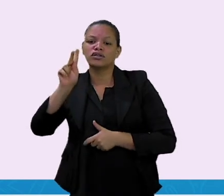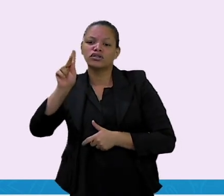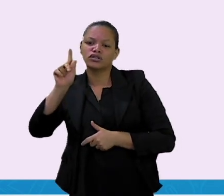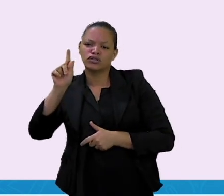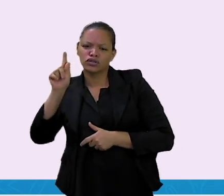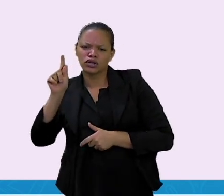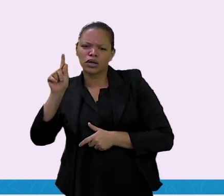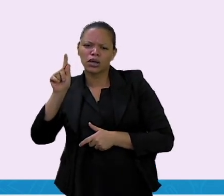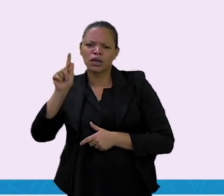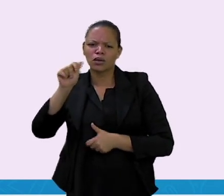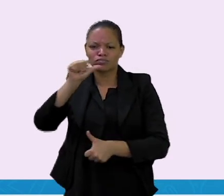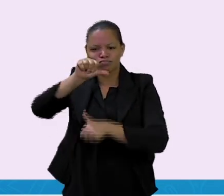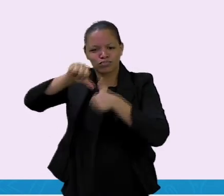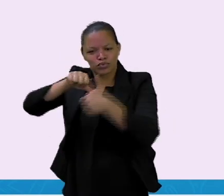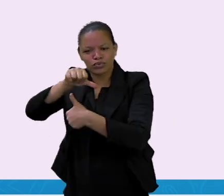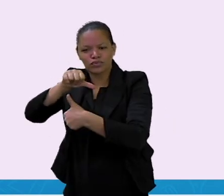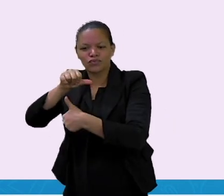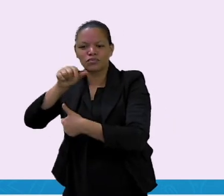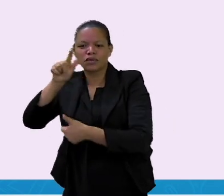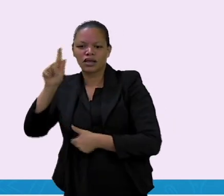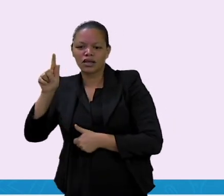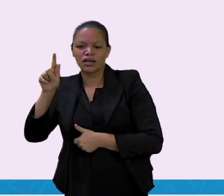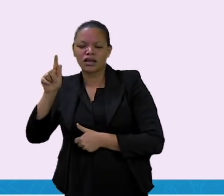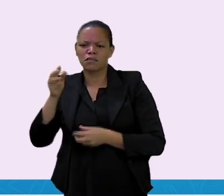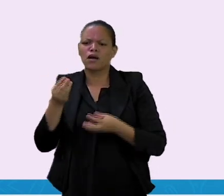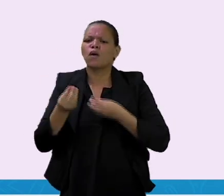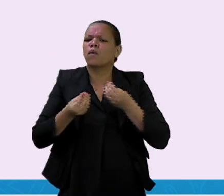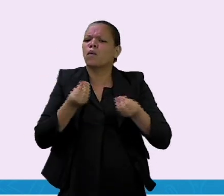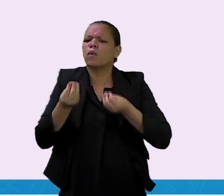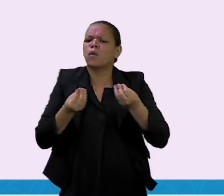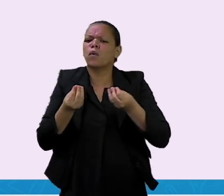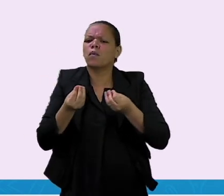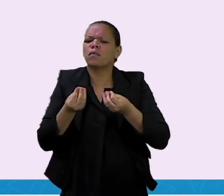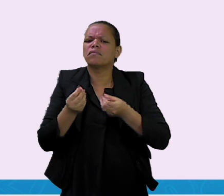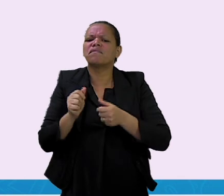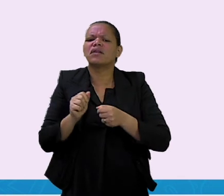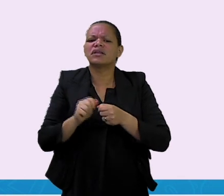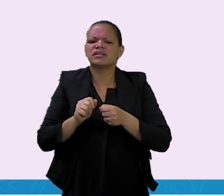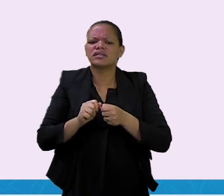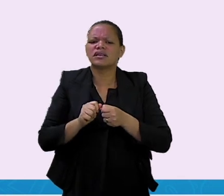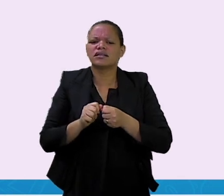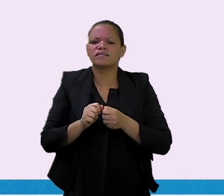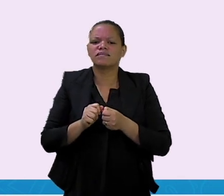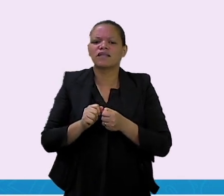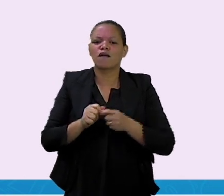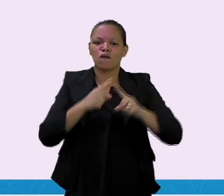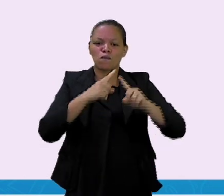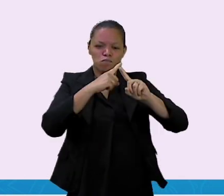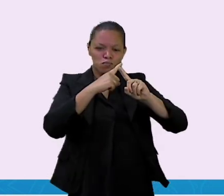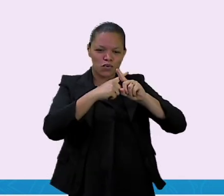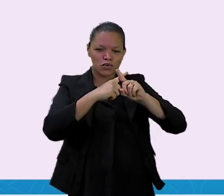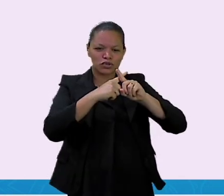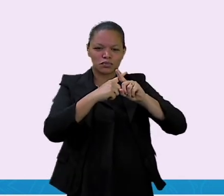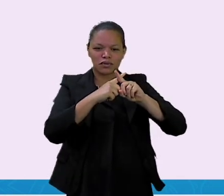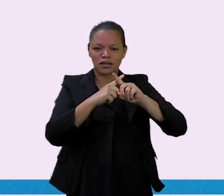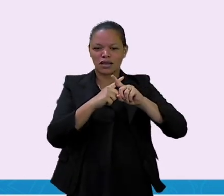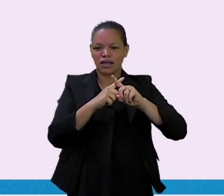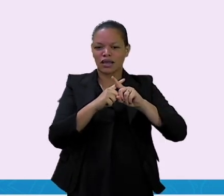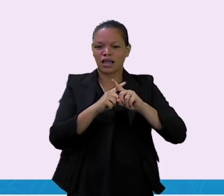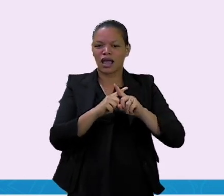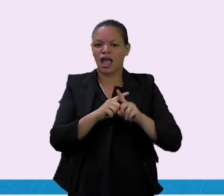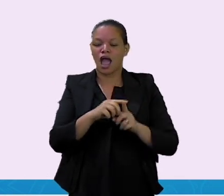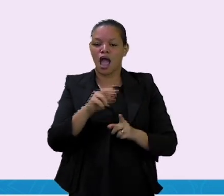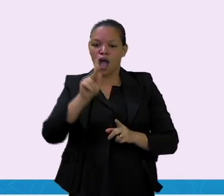olha, eu andei 1, 2, 3 casas, ok? Então, não é somente por